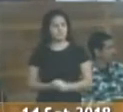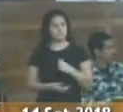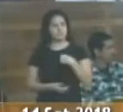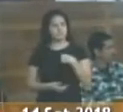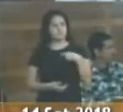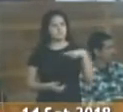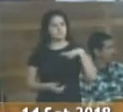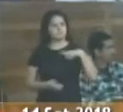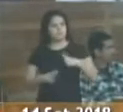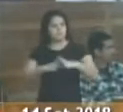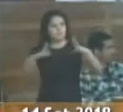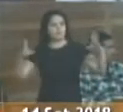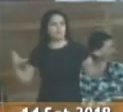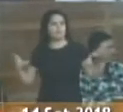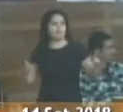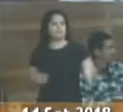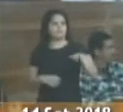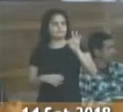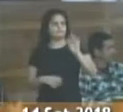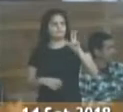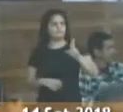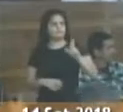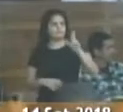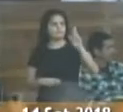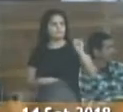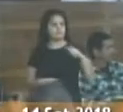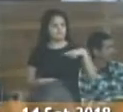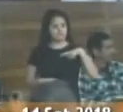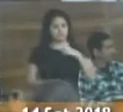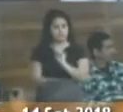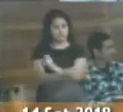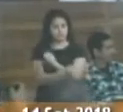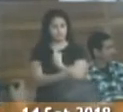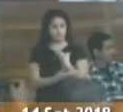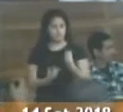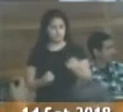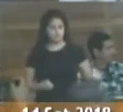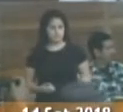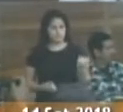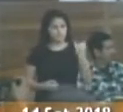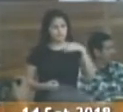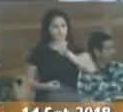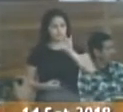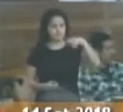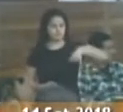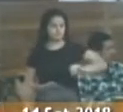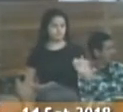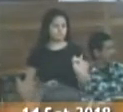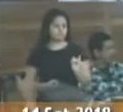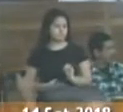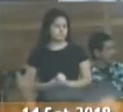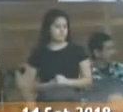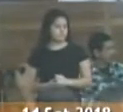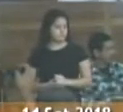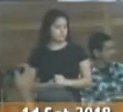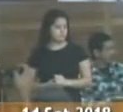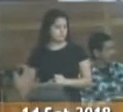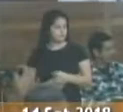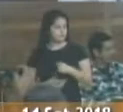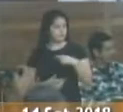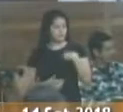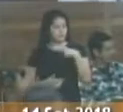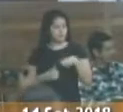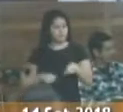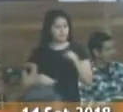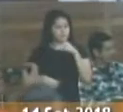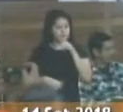tribo indígena do estado do Rio de Janeiro. Nós temos um quilombo importantíssimo, que é o quilombo do Bracuí, que, inclusive, não é, fico